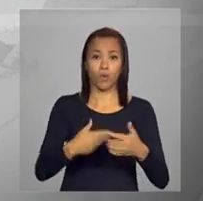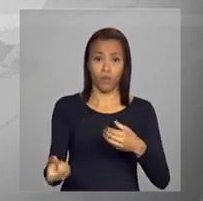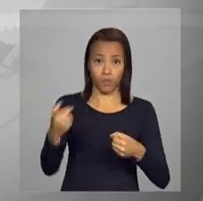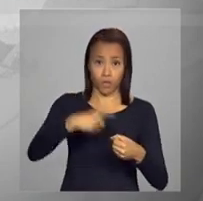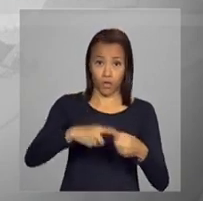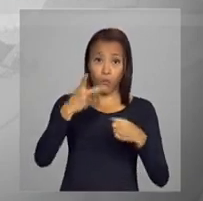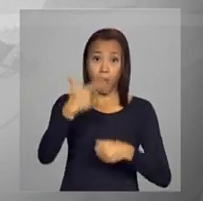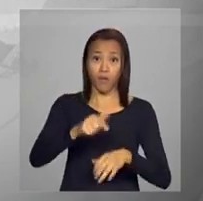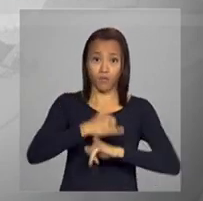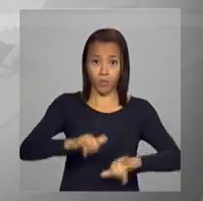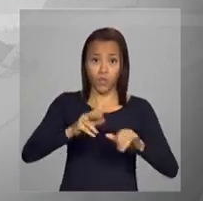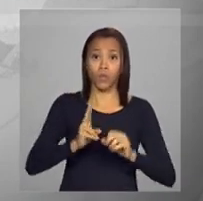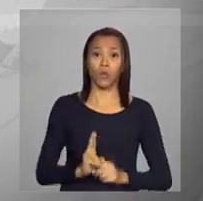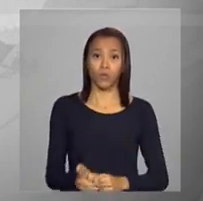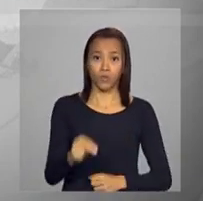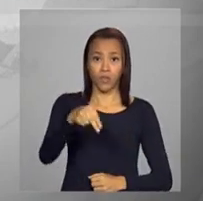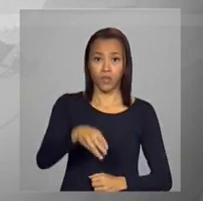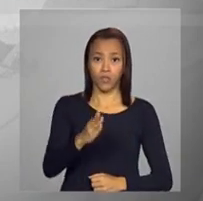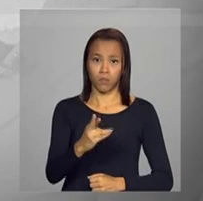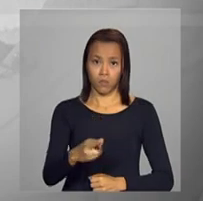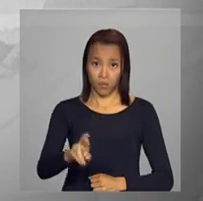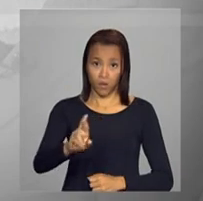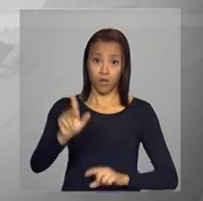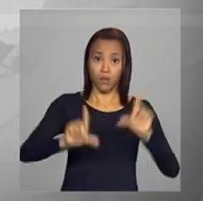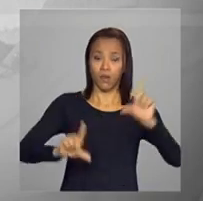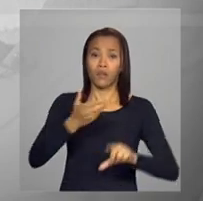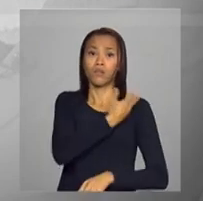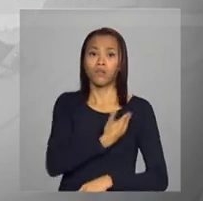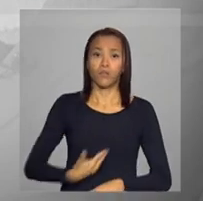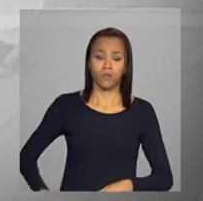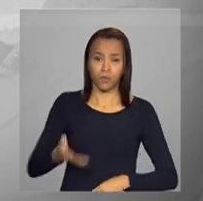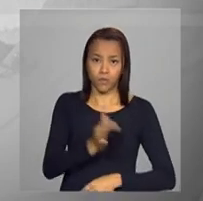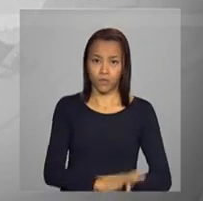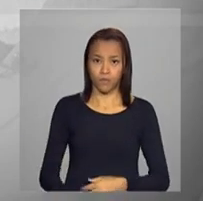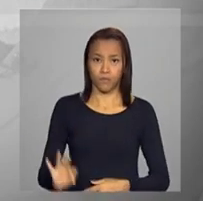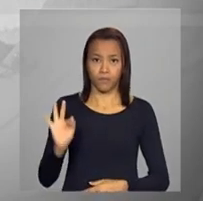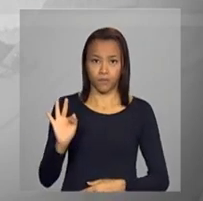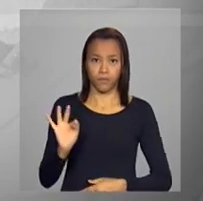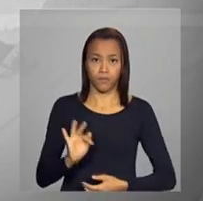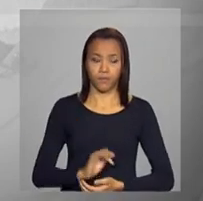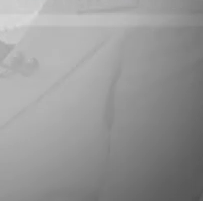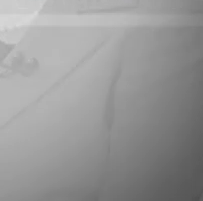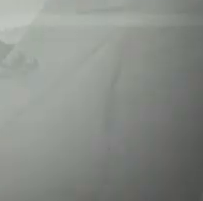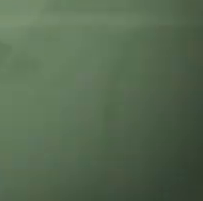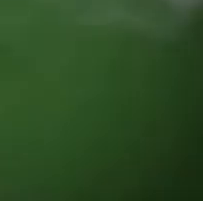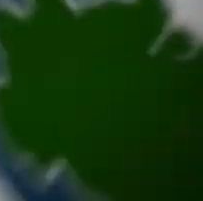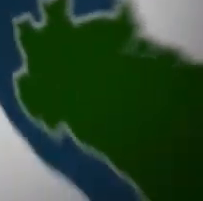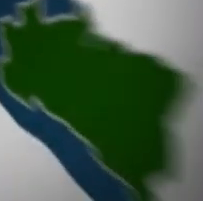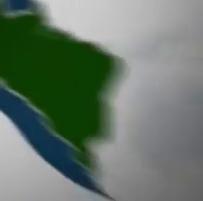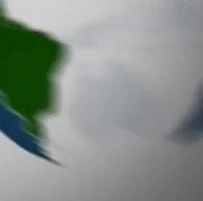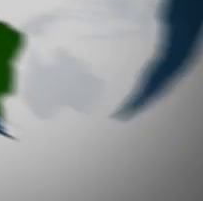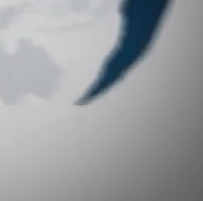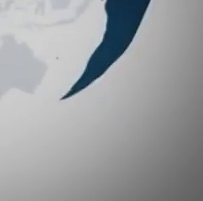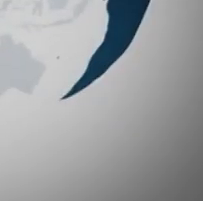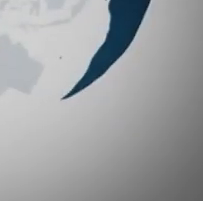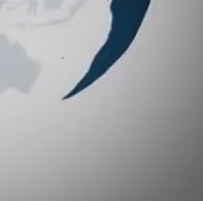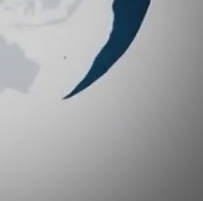qualquer momento com outras informações. Continue com a gente na NBR, a TV do Governo Federal. Música.